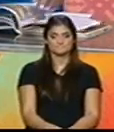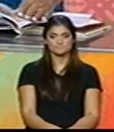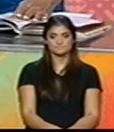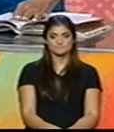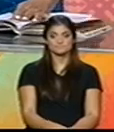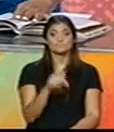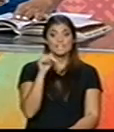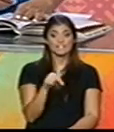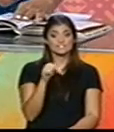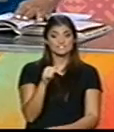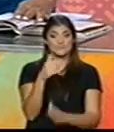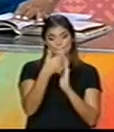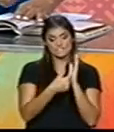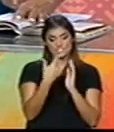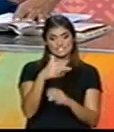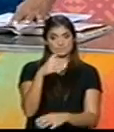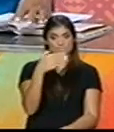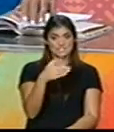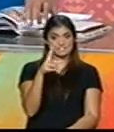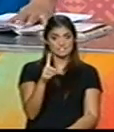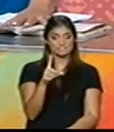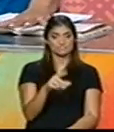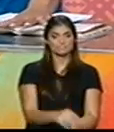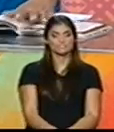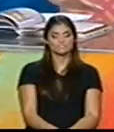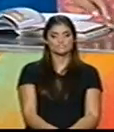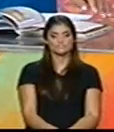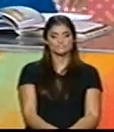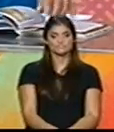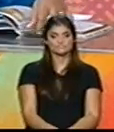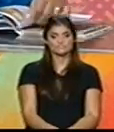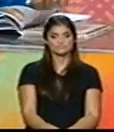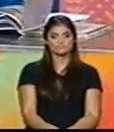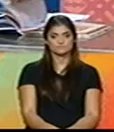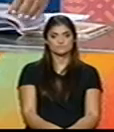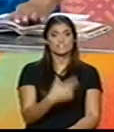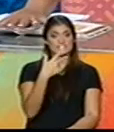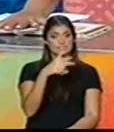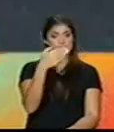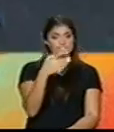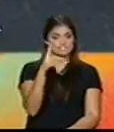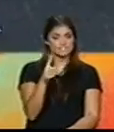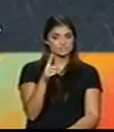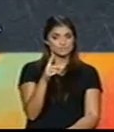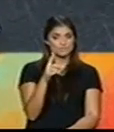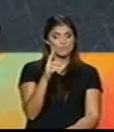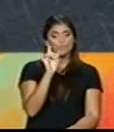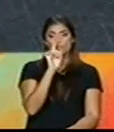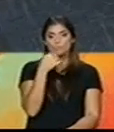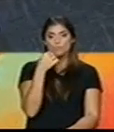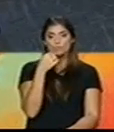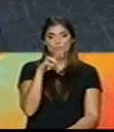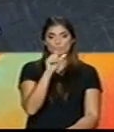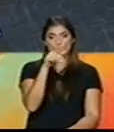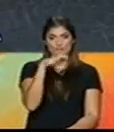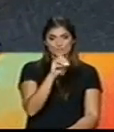É este, aqui na página 176. Tinha que andar mais para trás. 176, bolo mulato da avó Maria. É uma história que